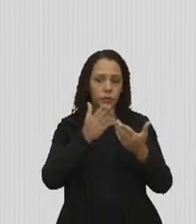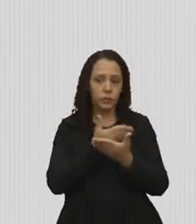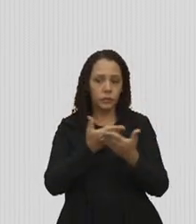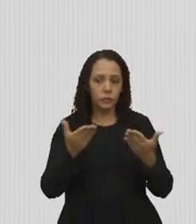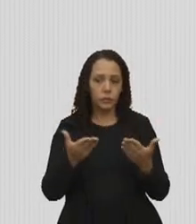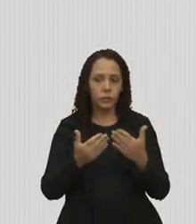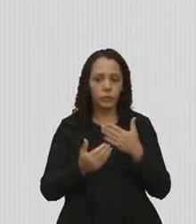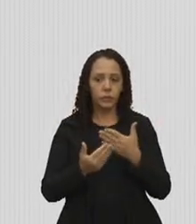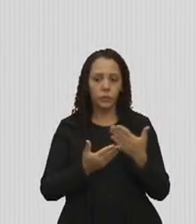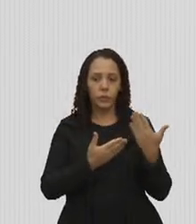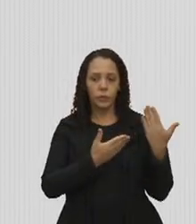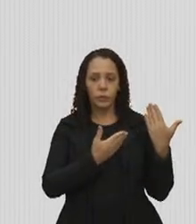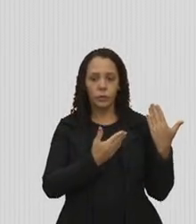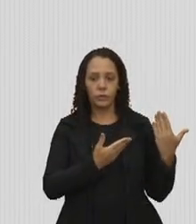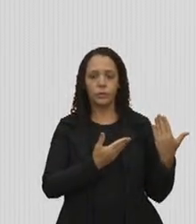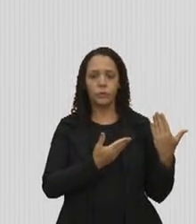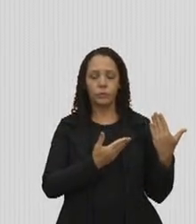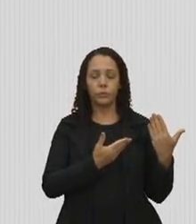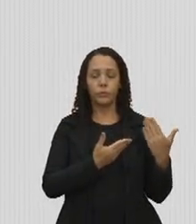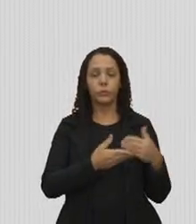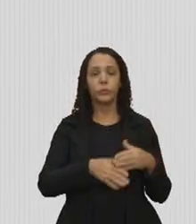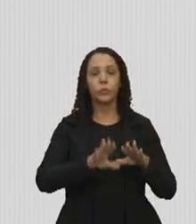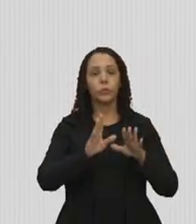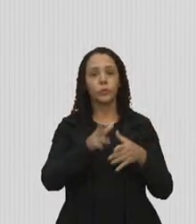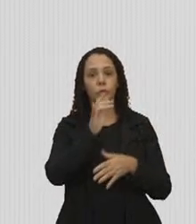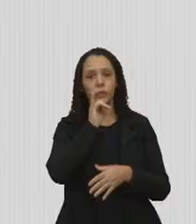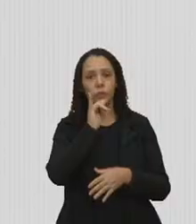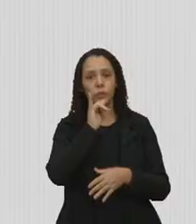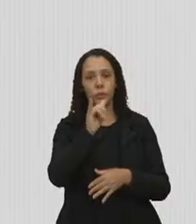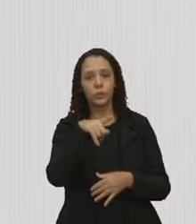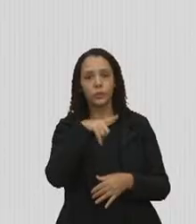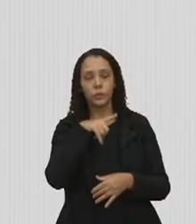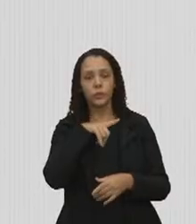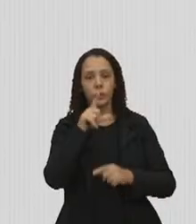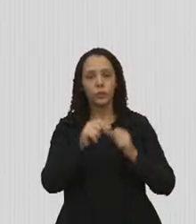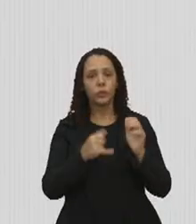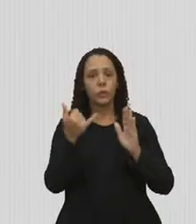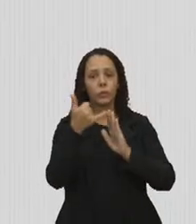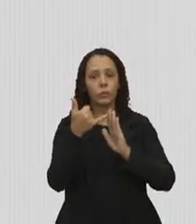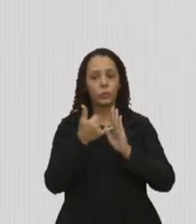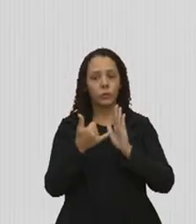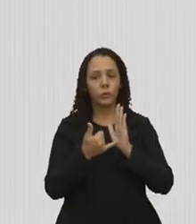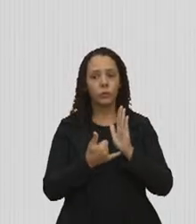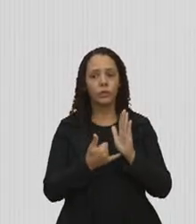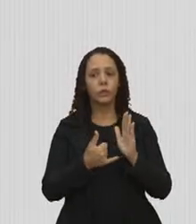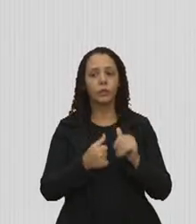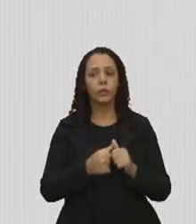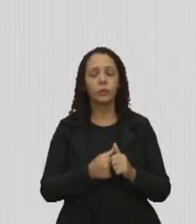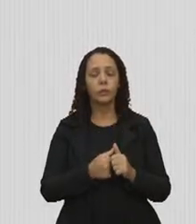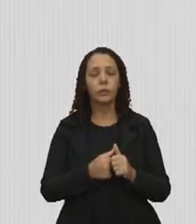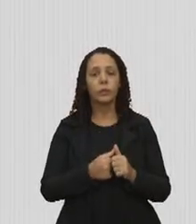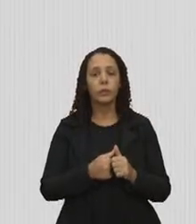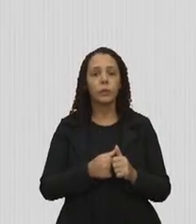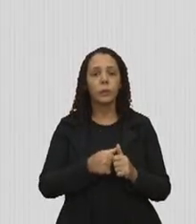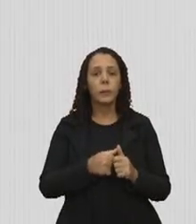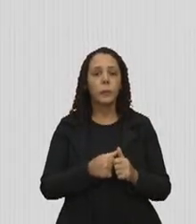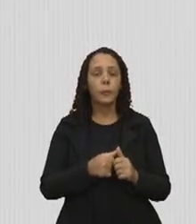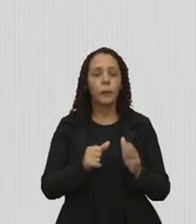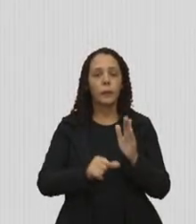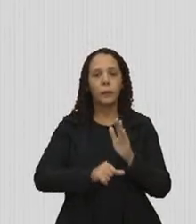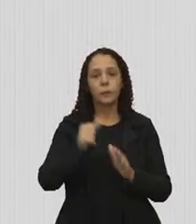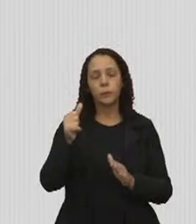jcr.fsp.edu.br. Lá, como eu já disse, tem um formulário, na realidade uma matéria, primeira